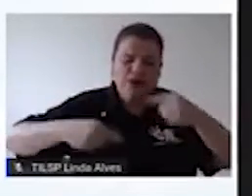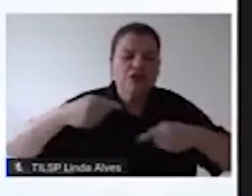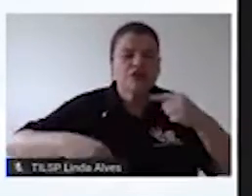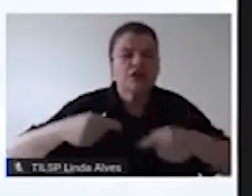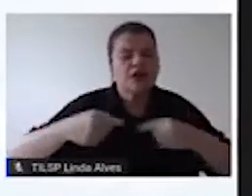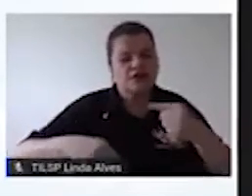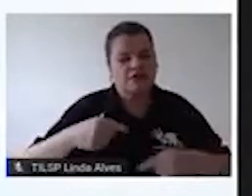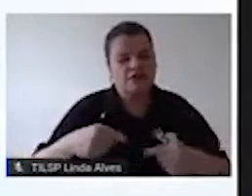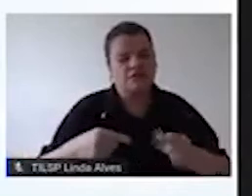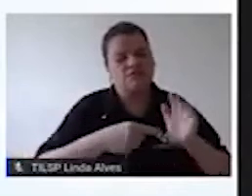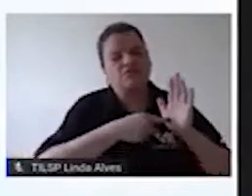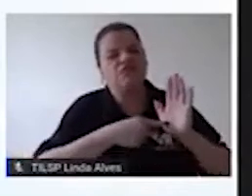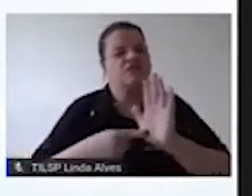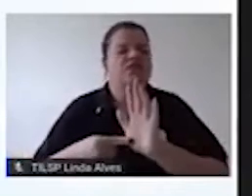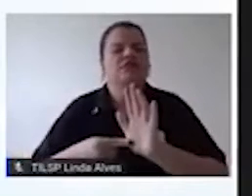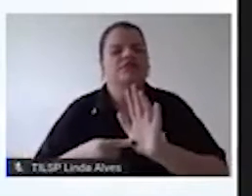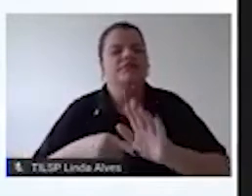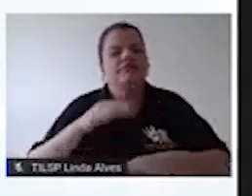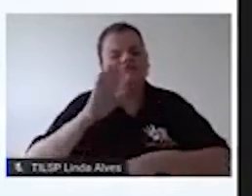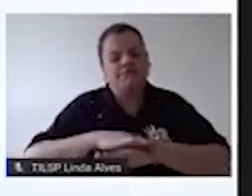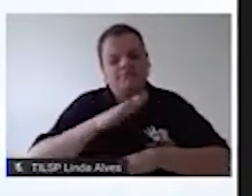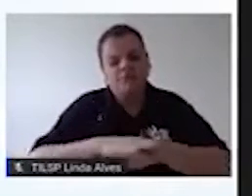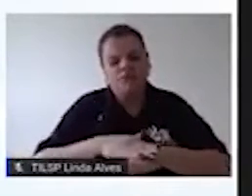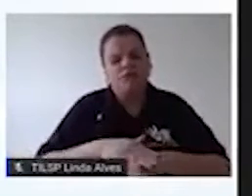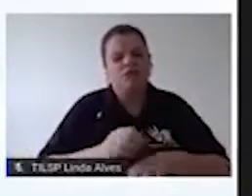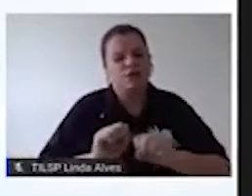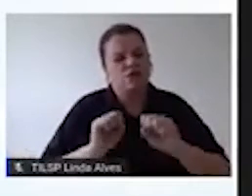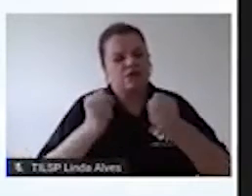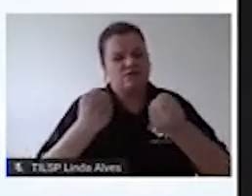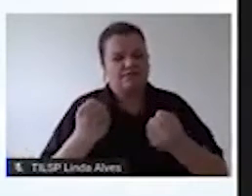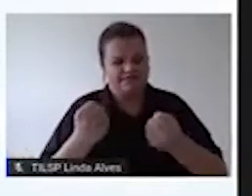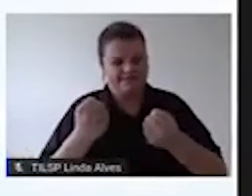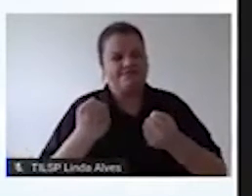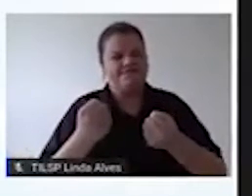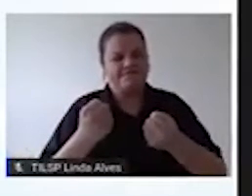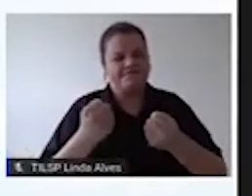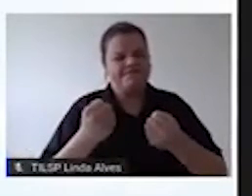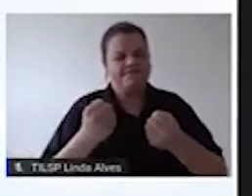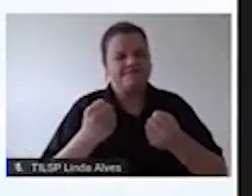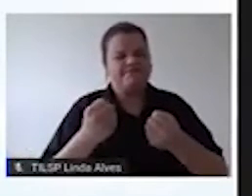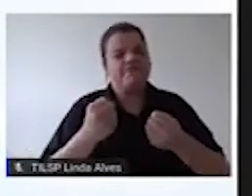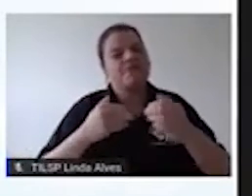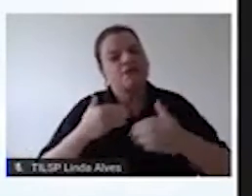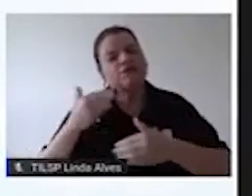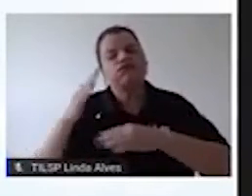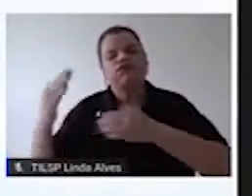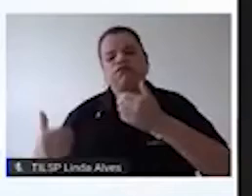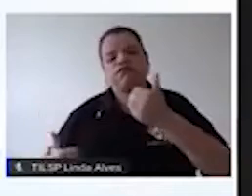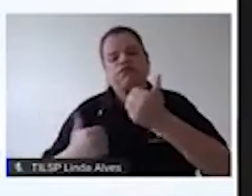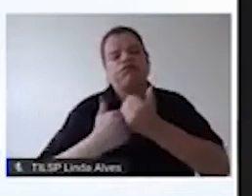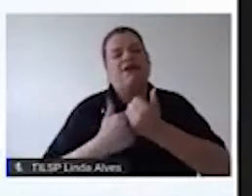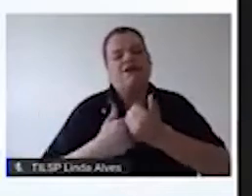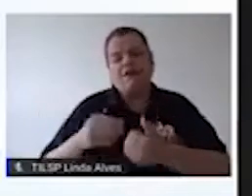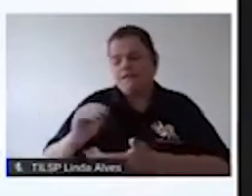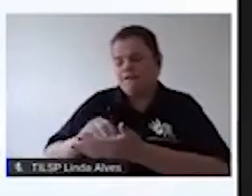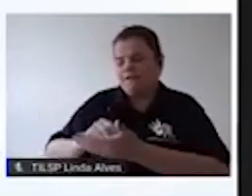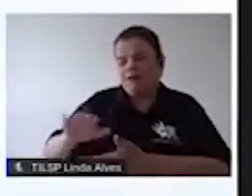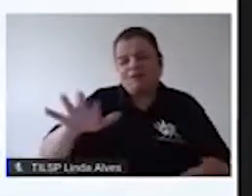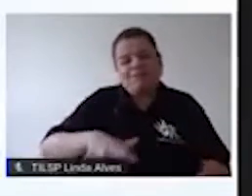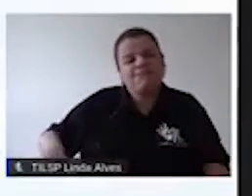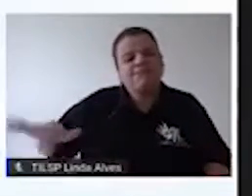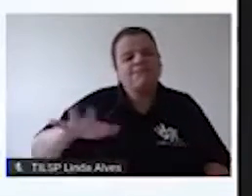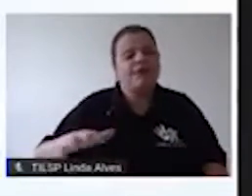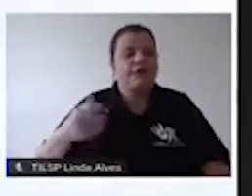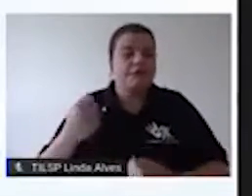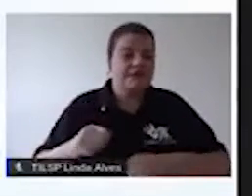efetivas de proteção, né, e de suporte às famílias. Na